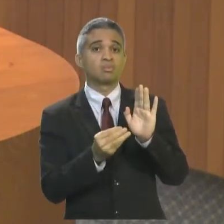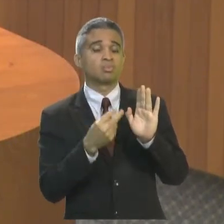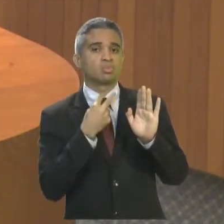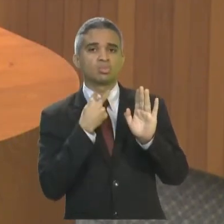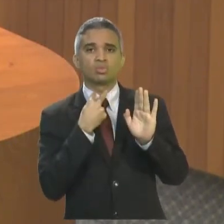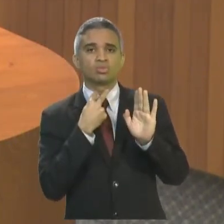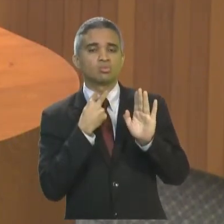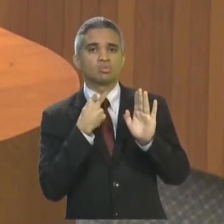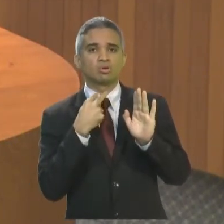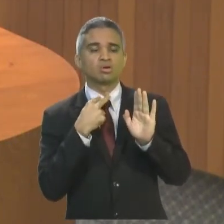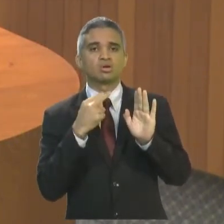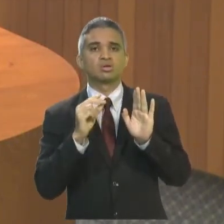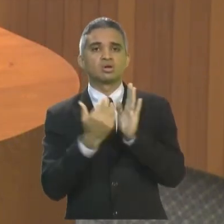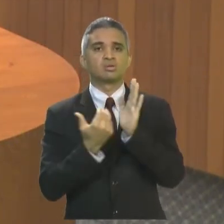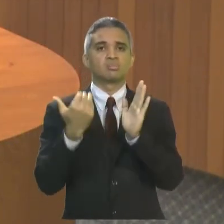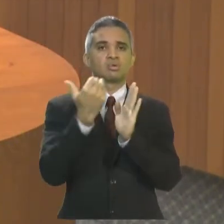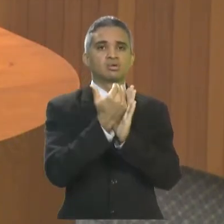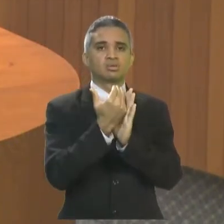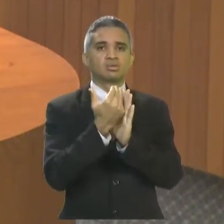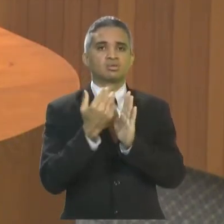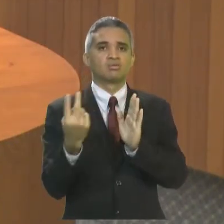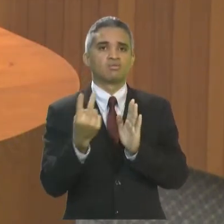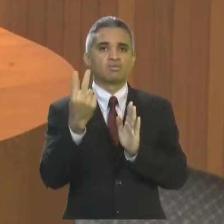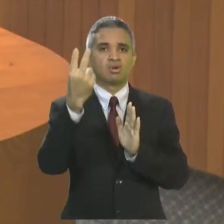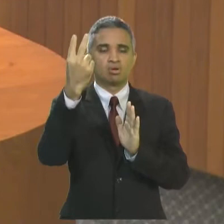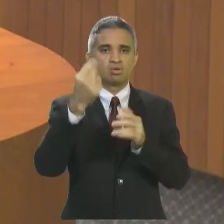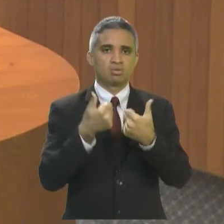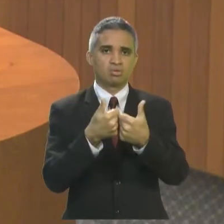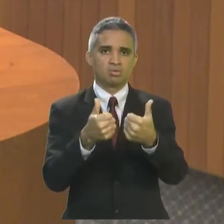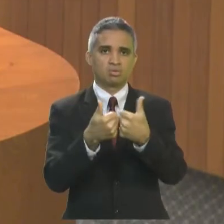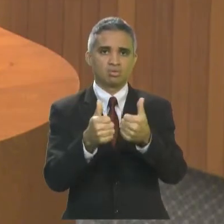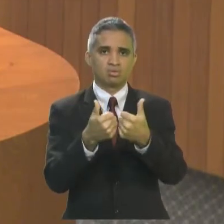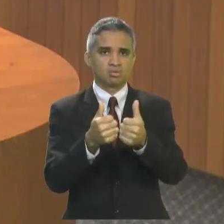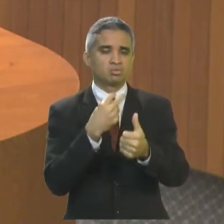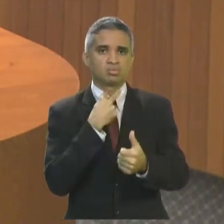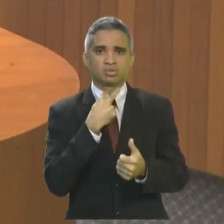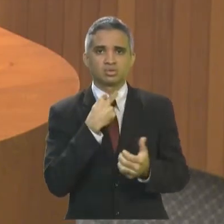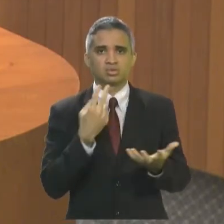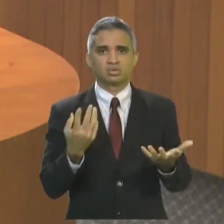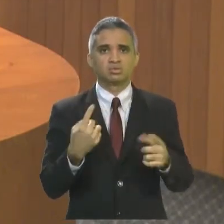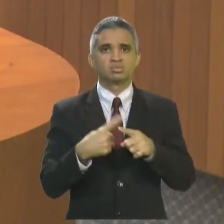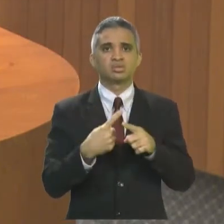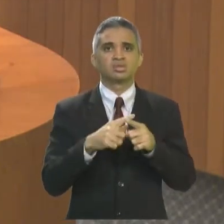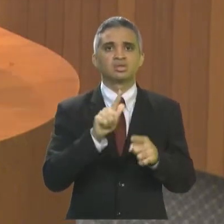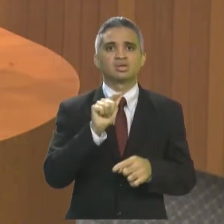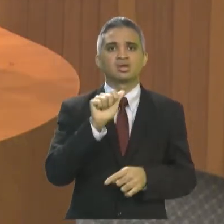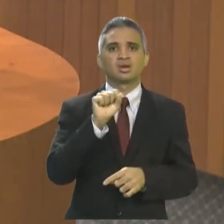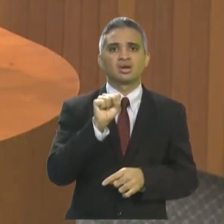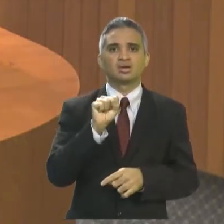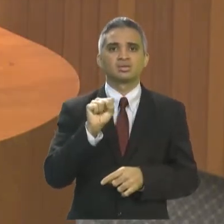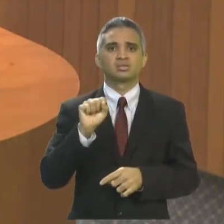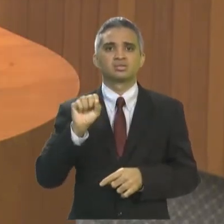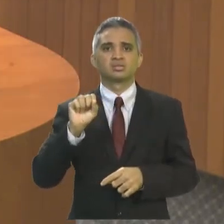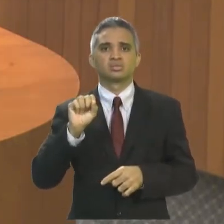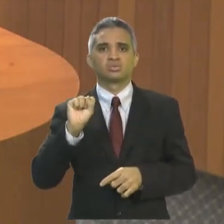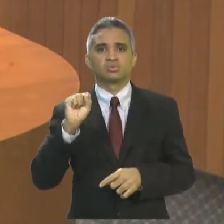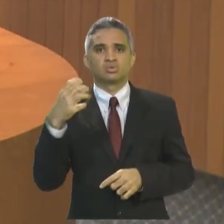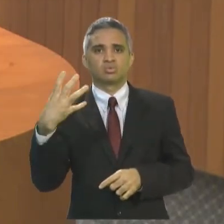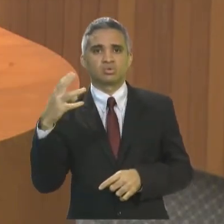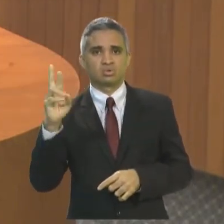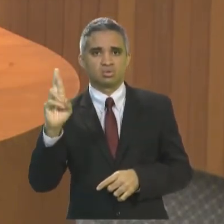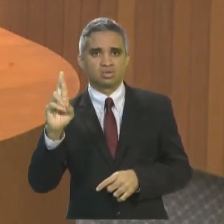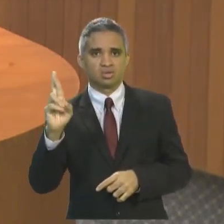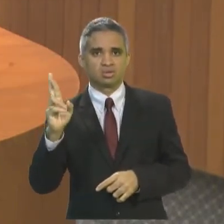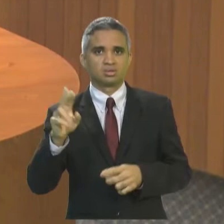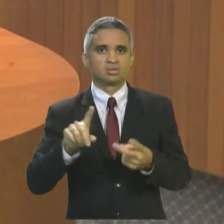que ganha um salário mínimo hoje em dia, ele não aguenta. É gás a 84, é tarifa que pode chegar próxima de R$